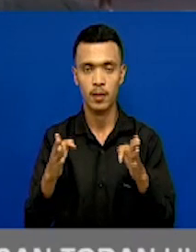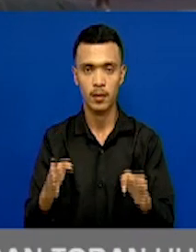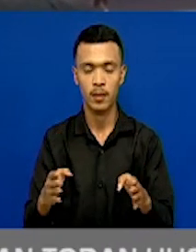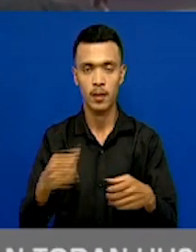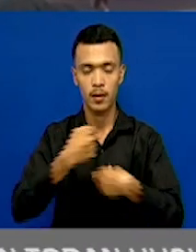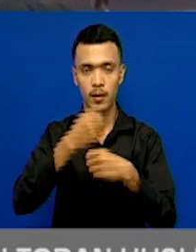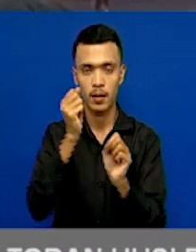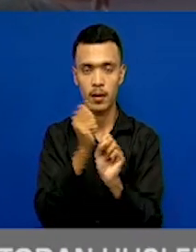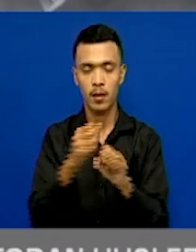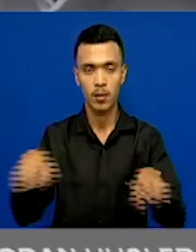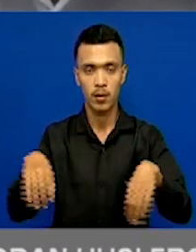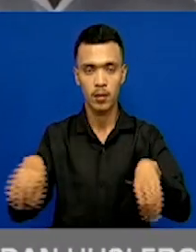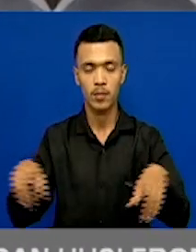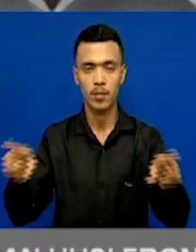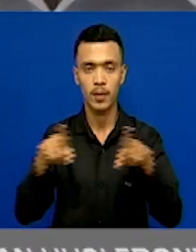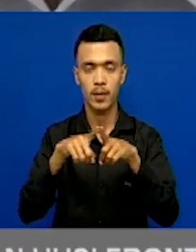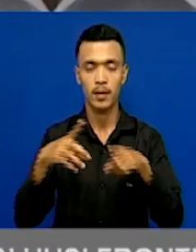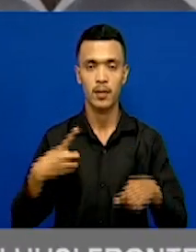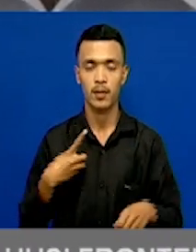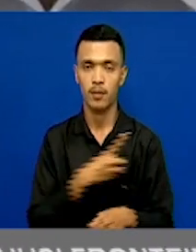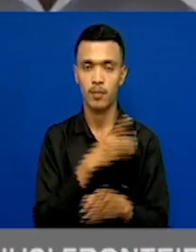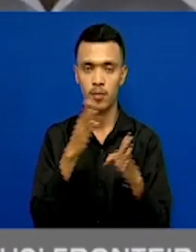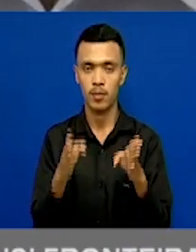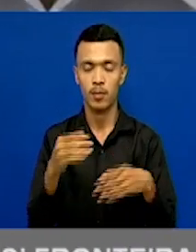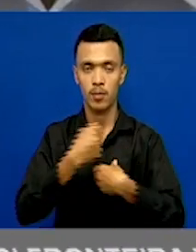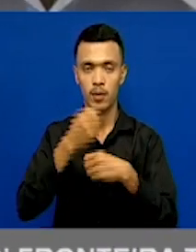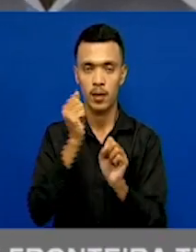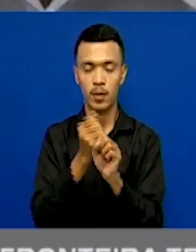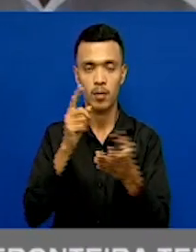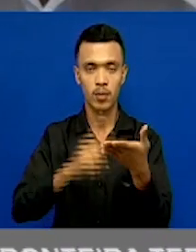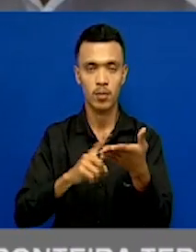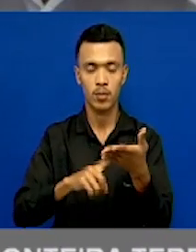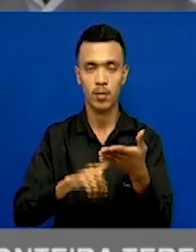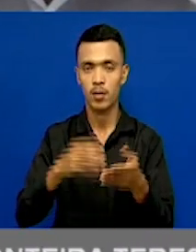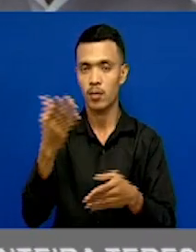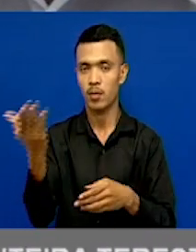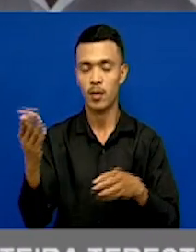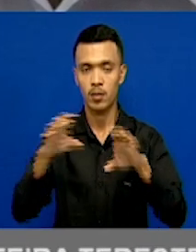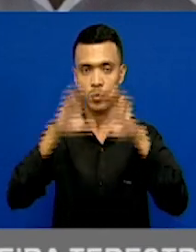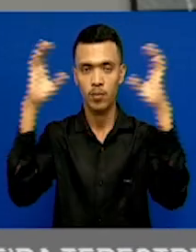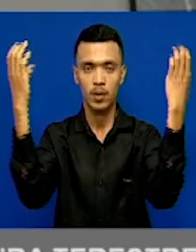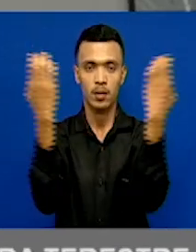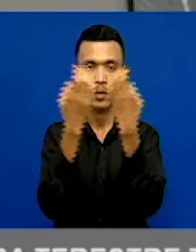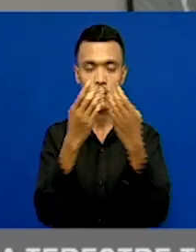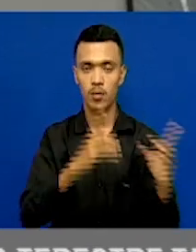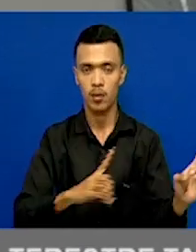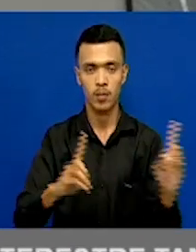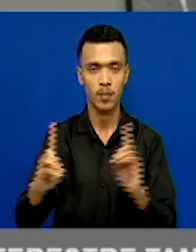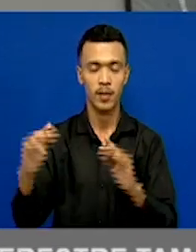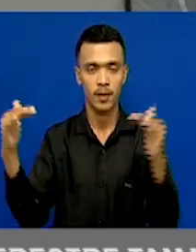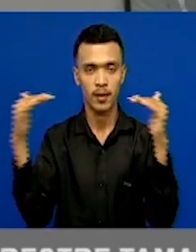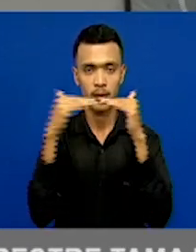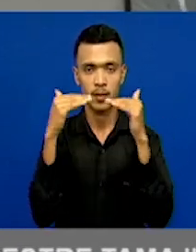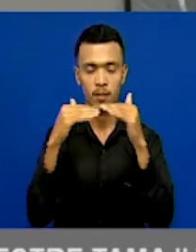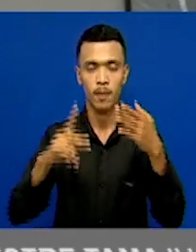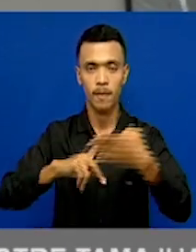se halau knar hanesan deputado, hori halo discussão e a comissão na mos realiza plenária. Programa de né,